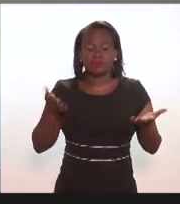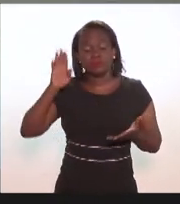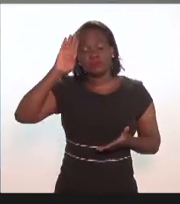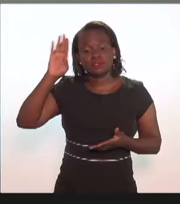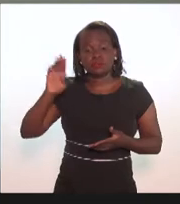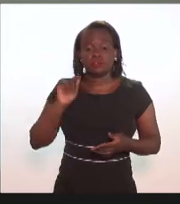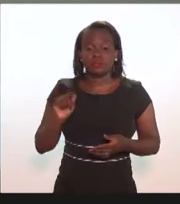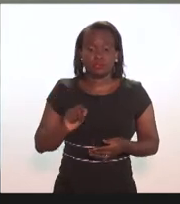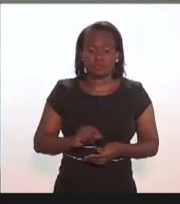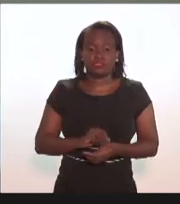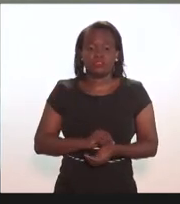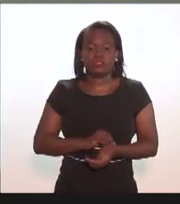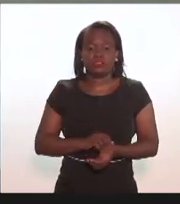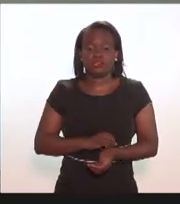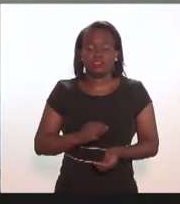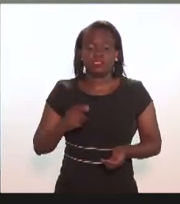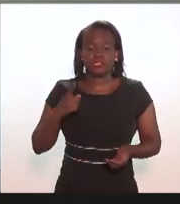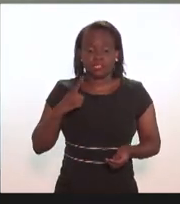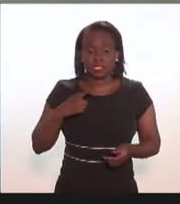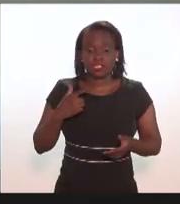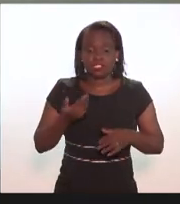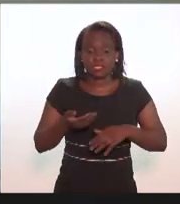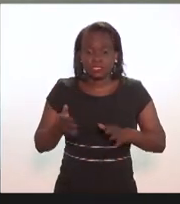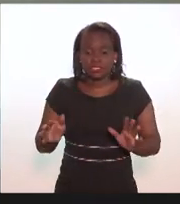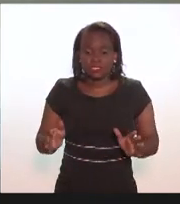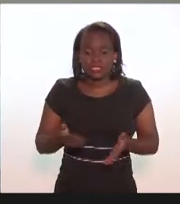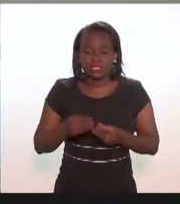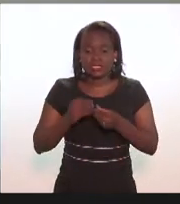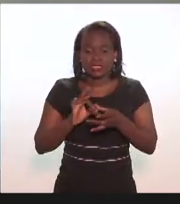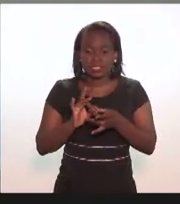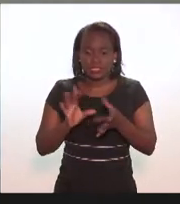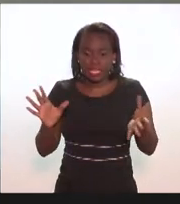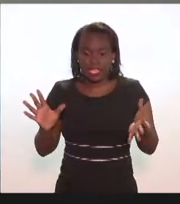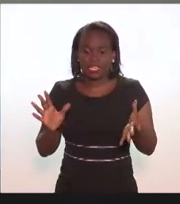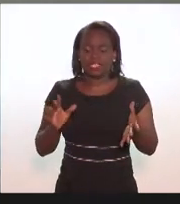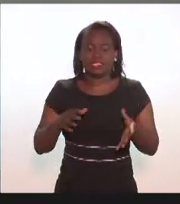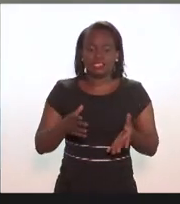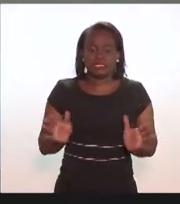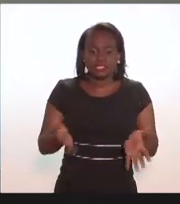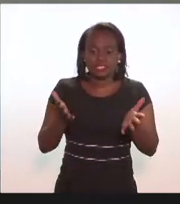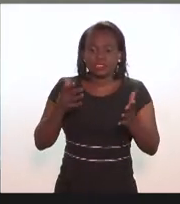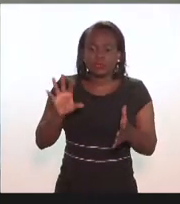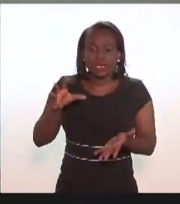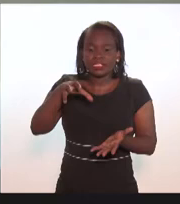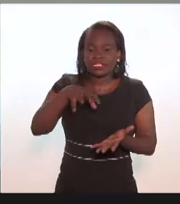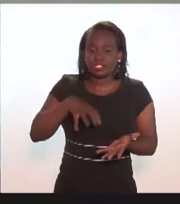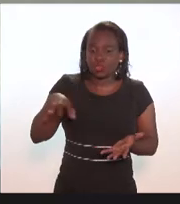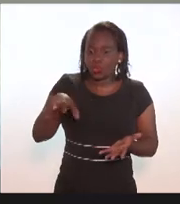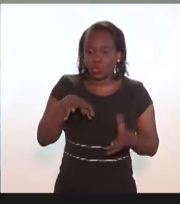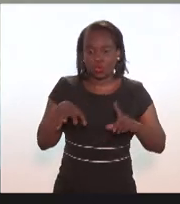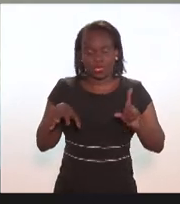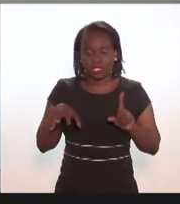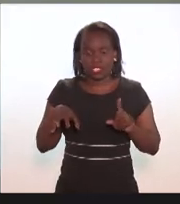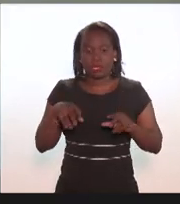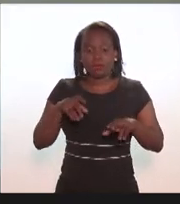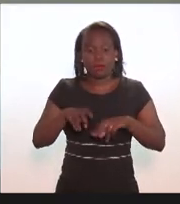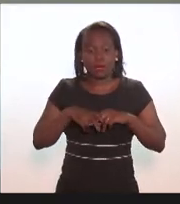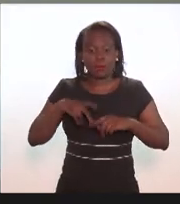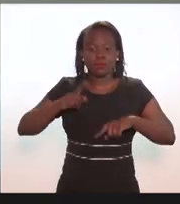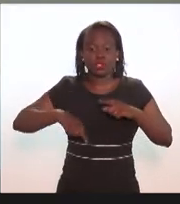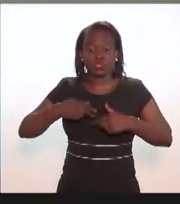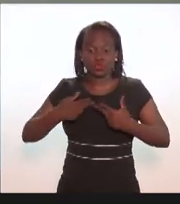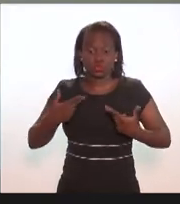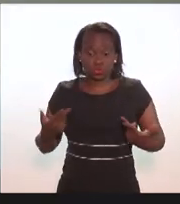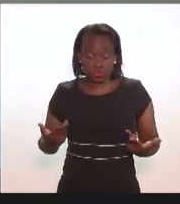tudo, concede incentivos não por setores, muitas das vezes, mas por produtos, muitas